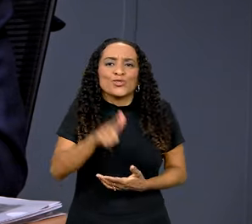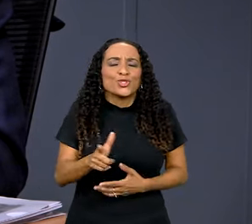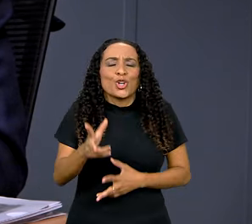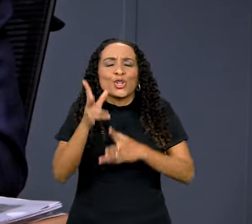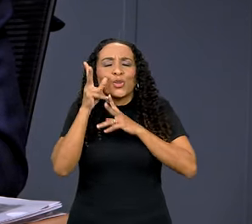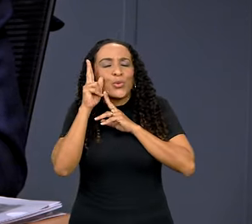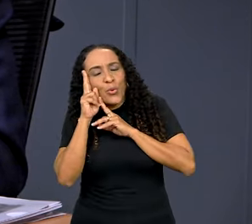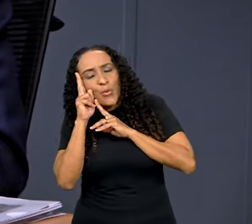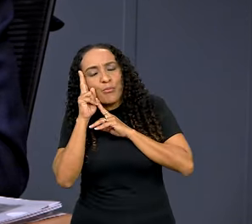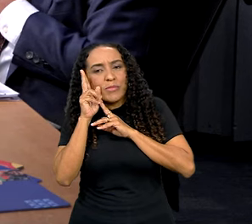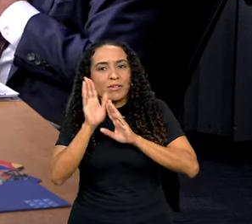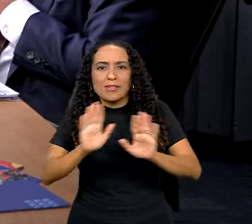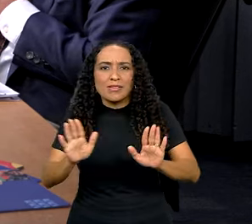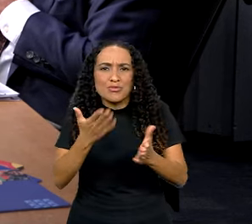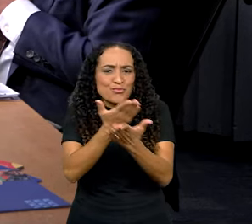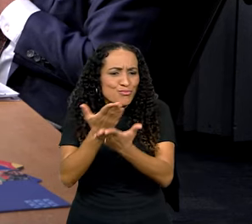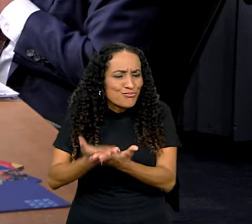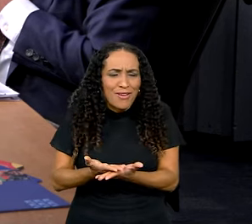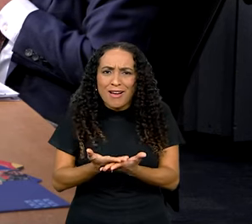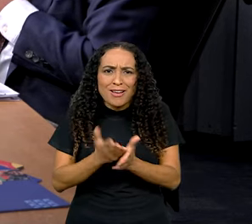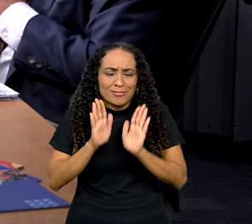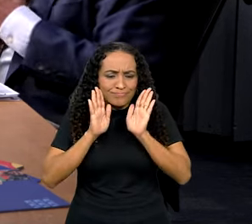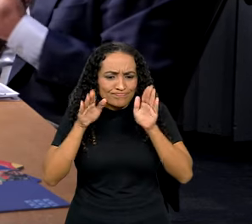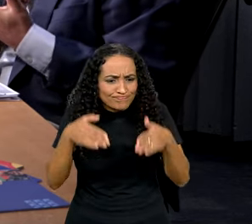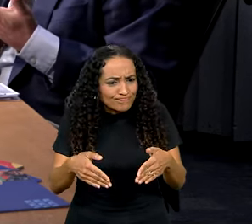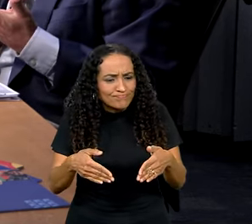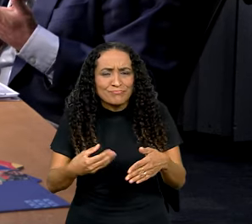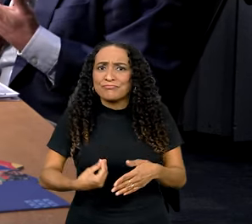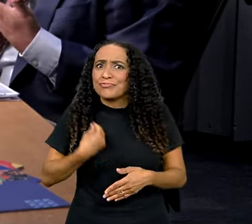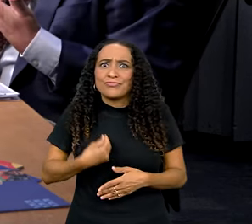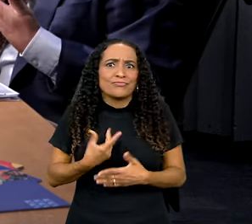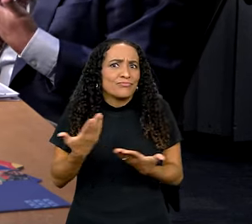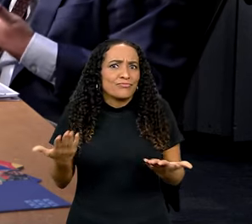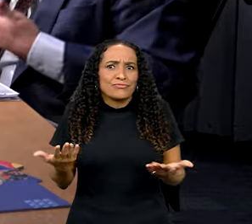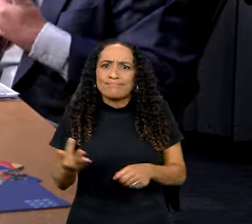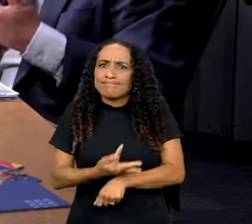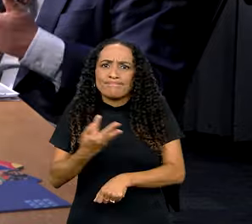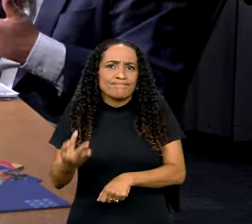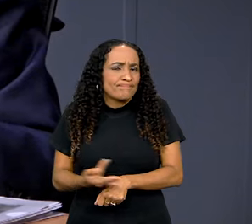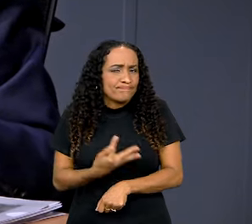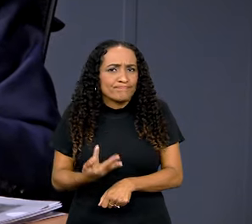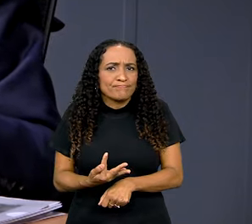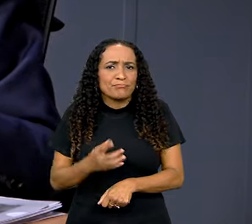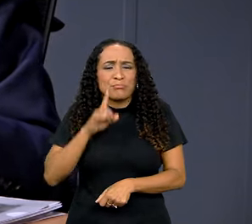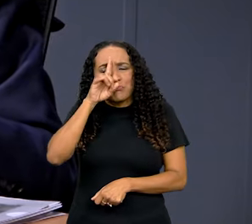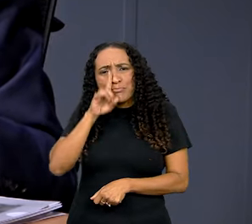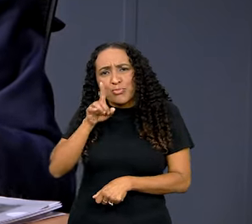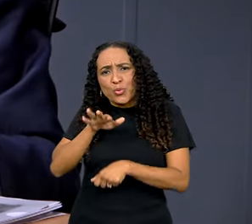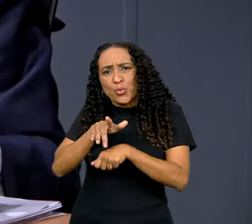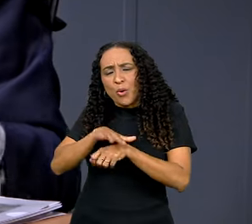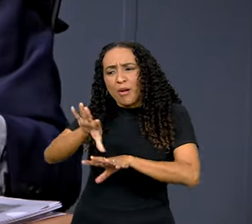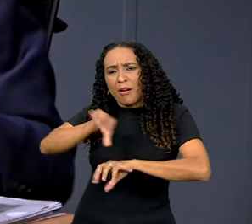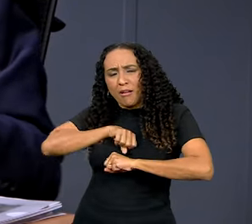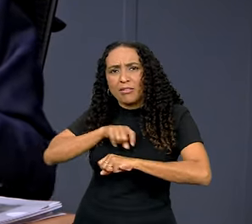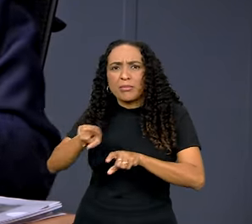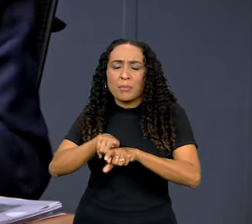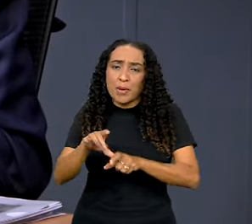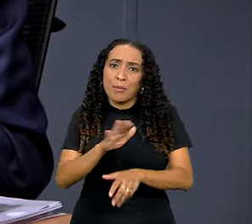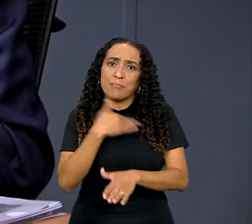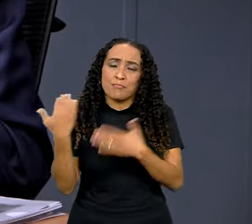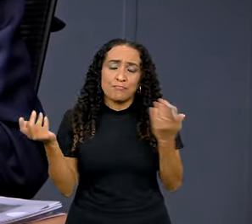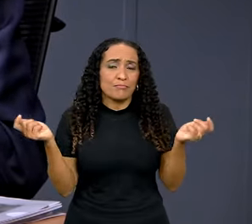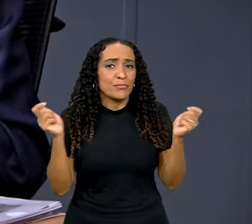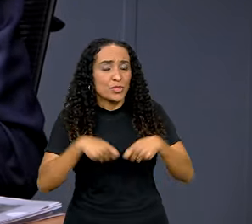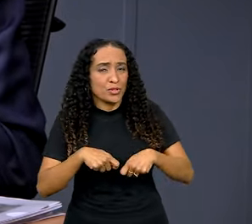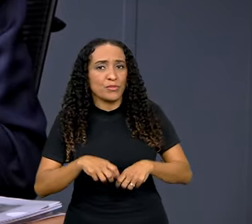não consegue dormir não consegue estudar eh não consegue viver não é tem mais risco de doenças e tem mais risco de